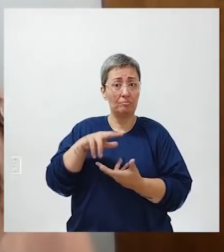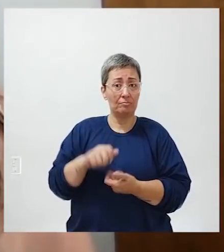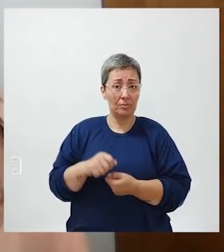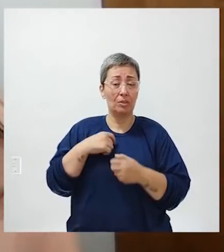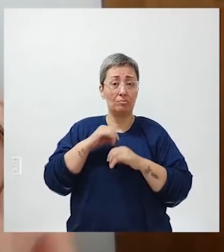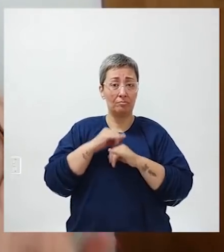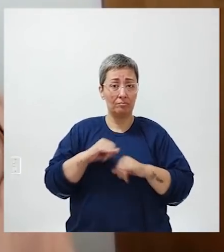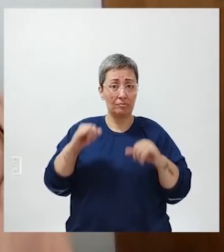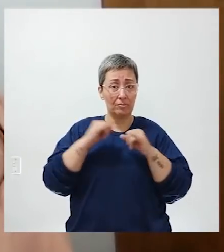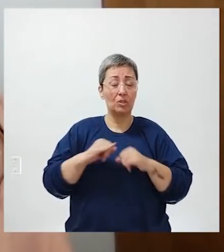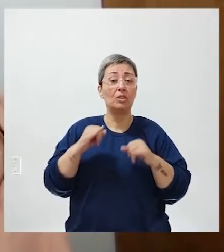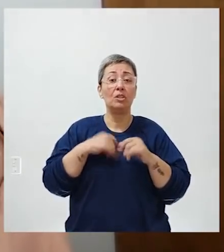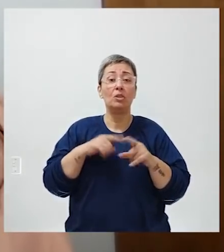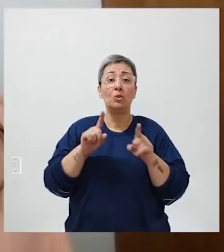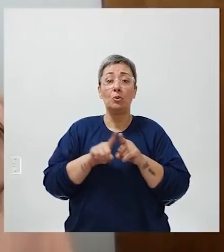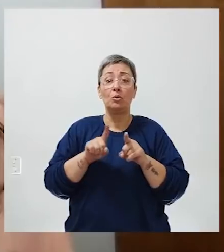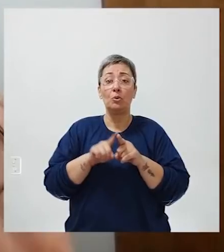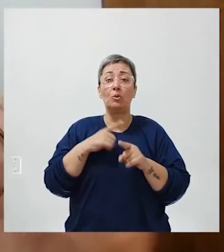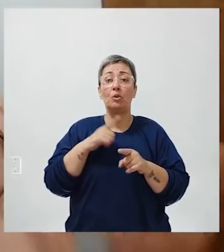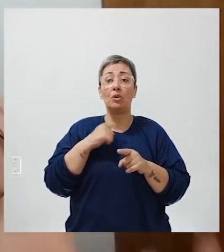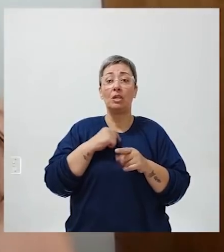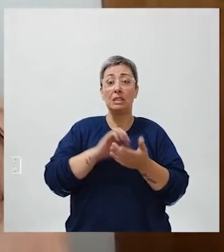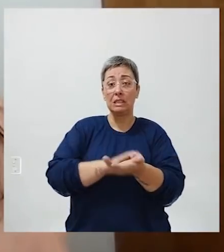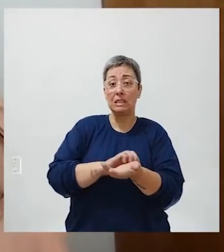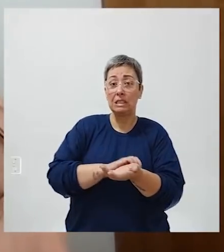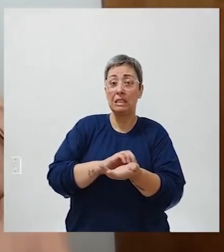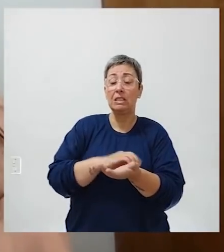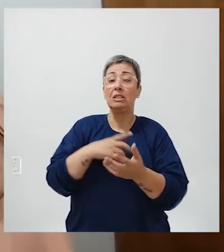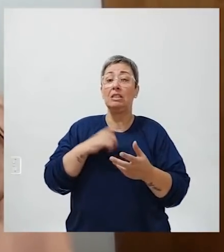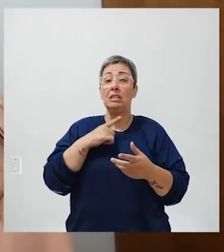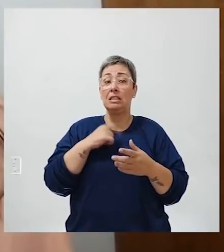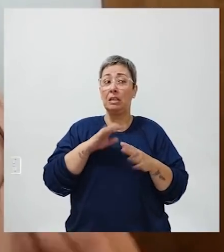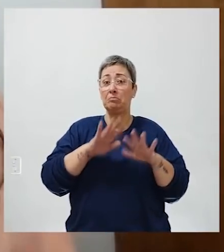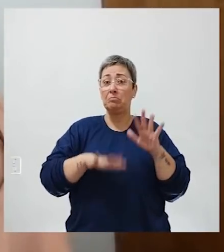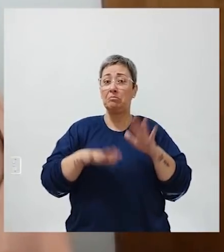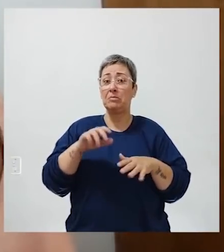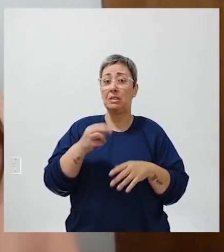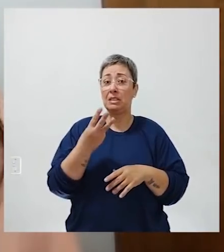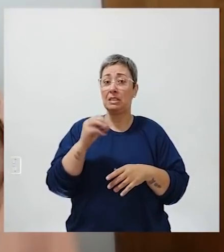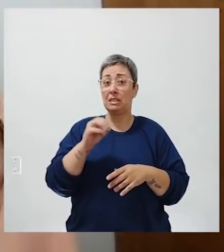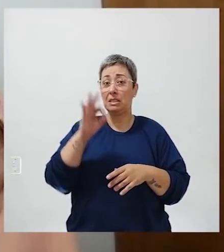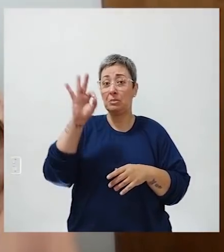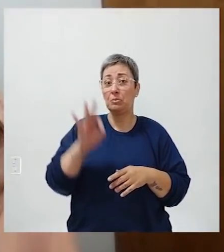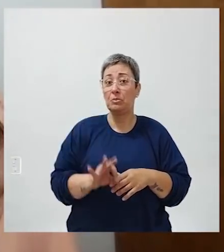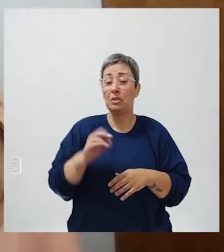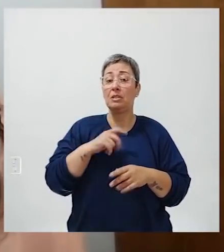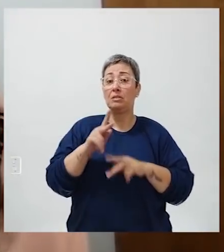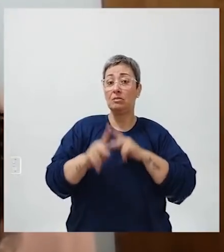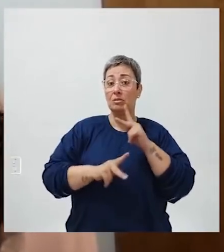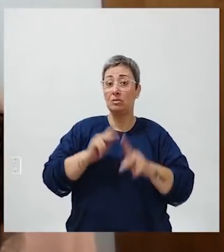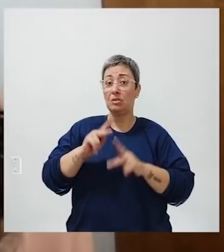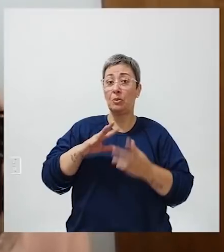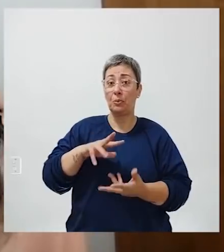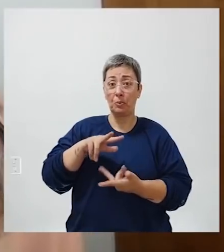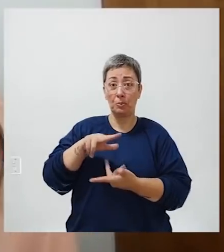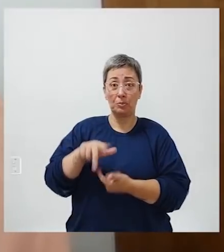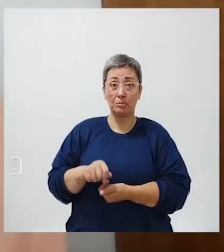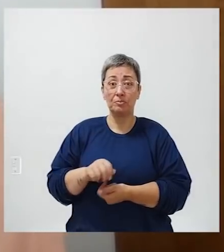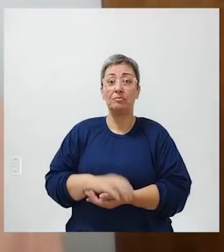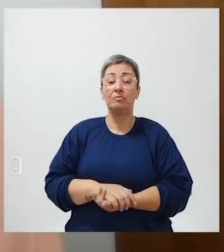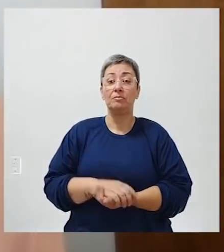Saúde, que divulga também que as alergias atingem, em média, 30% da população